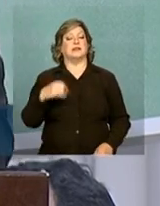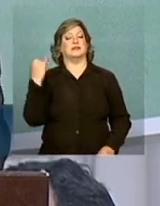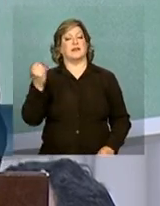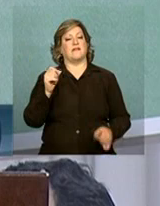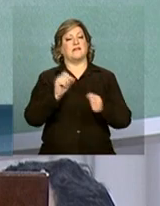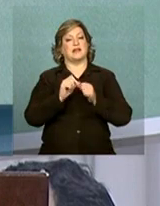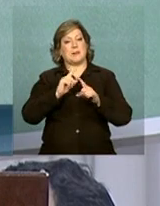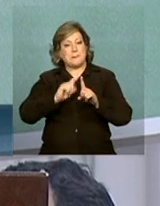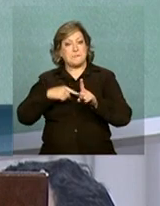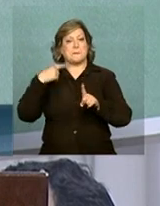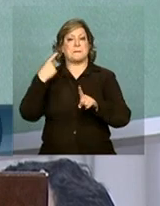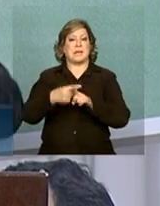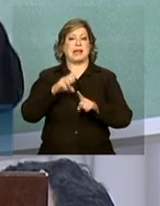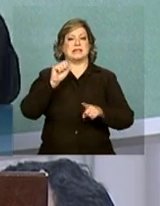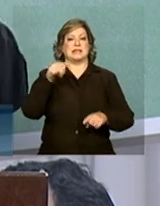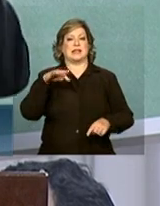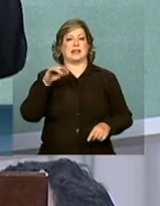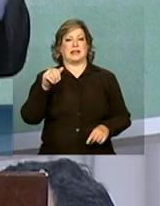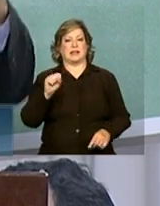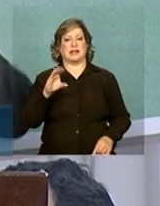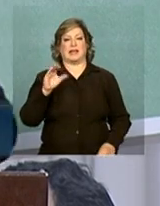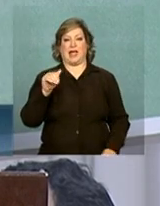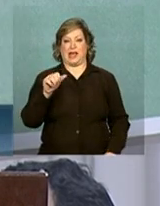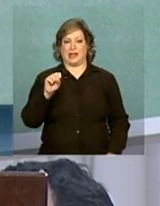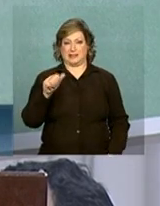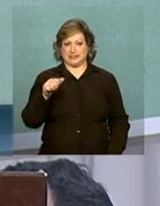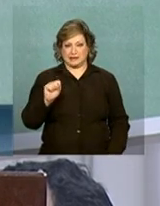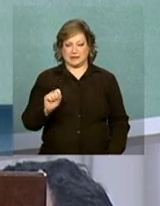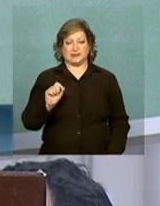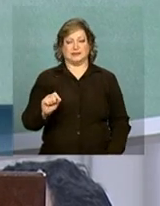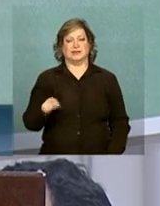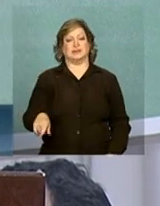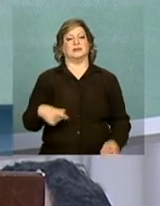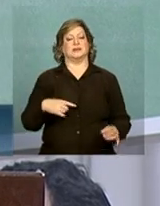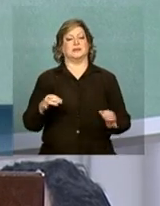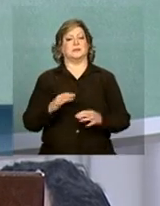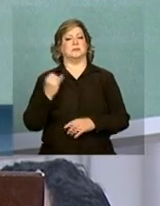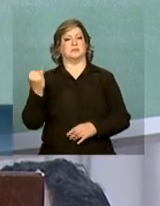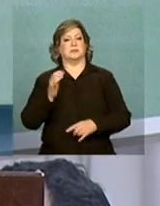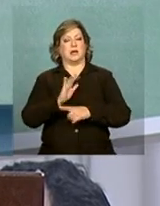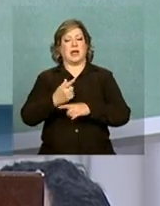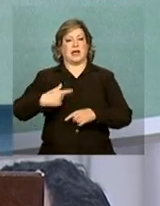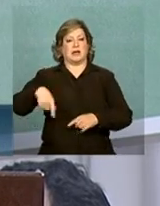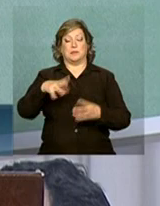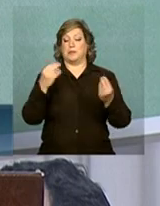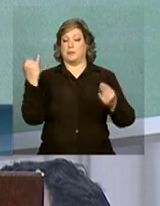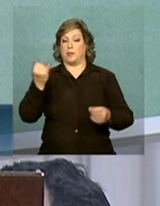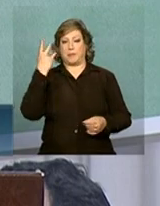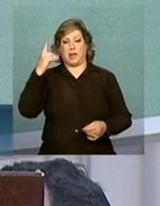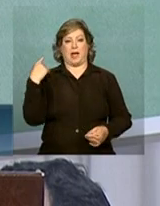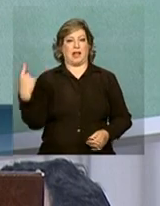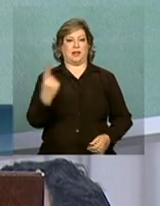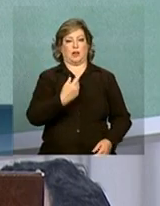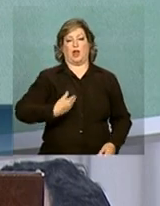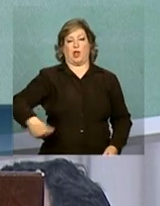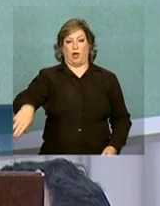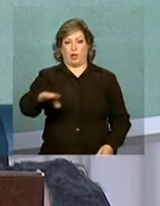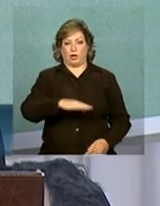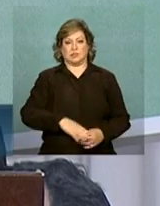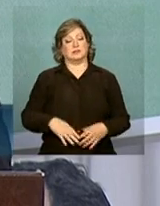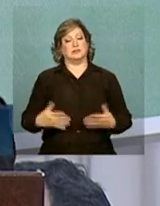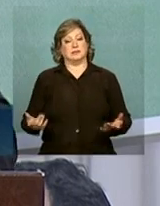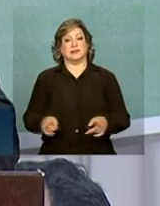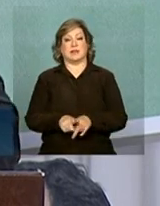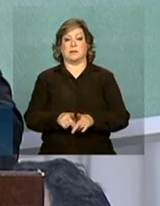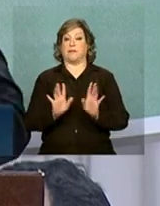Casas, sem nem preparar, lançar, mas um grande apoio a essas instituições que são muito importantes para cada um de nós. E, por